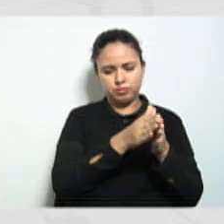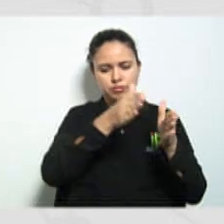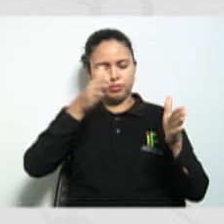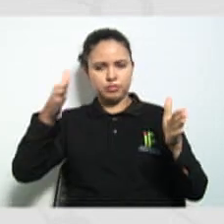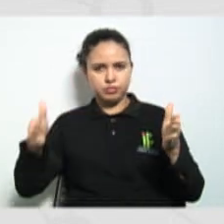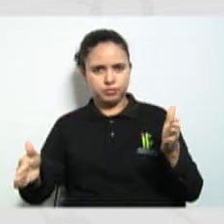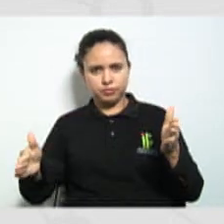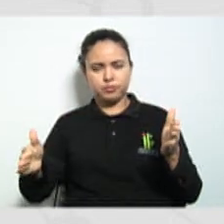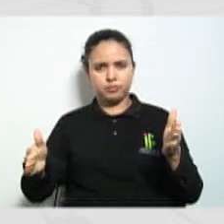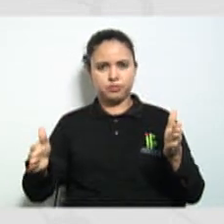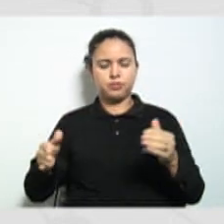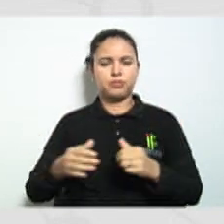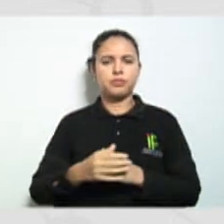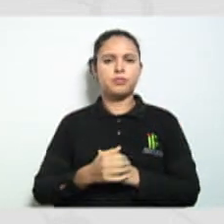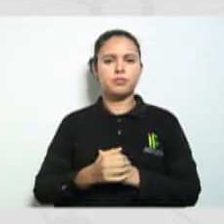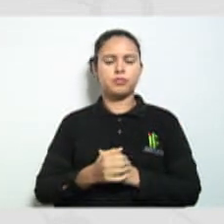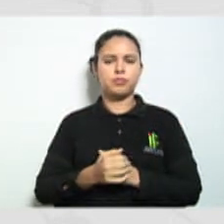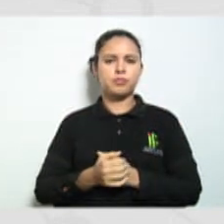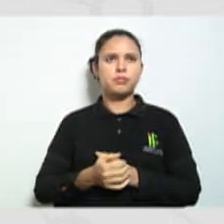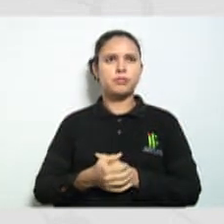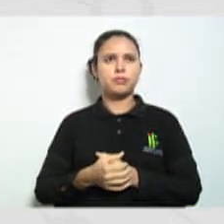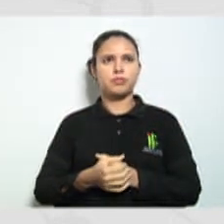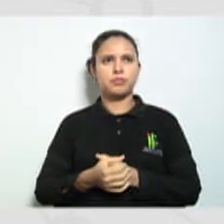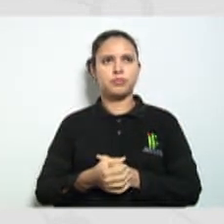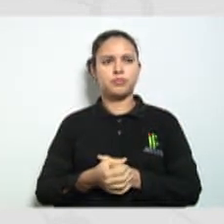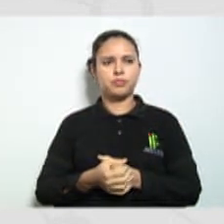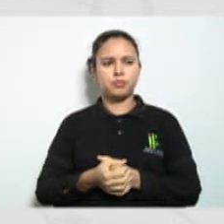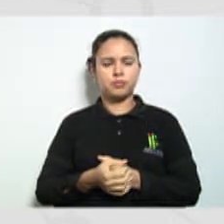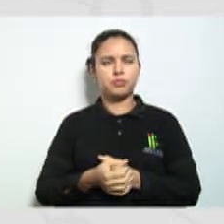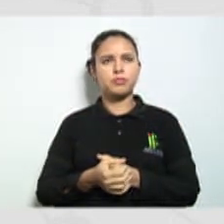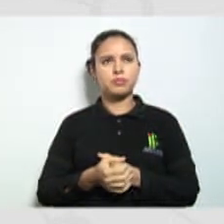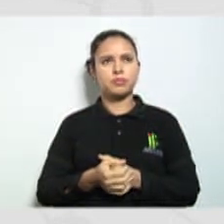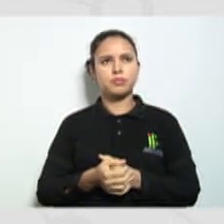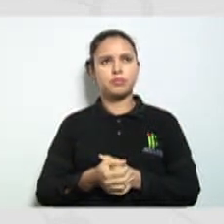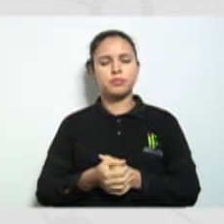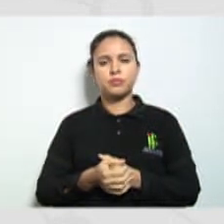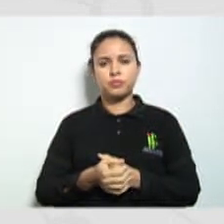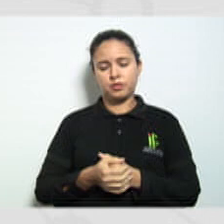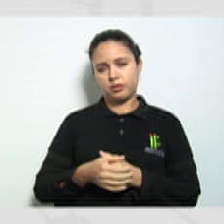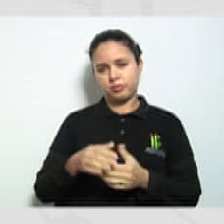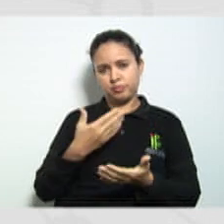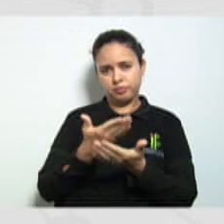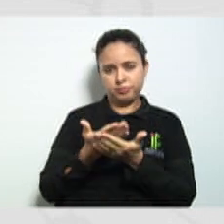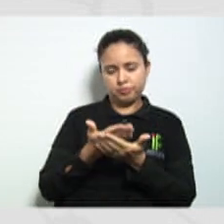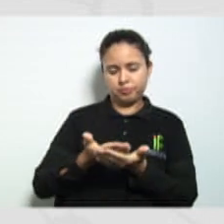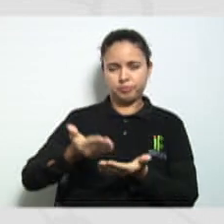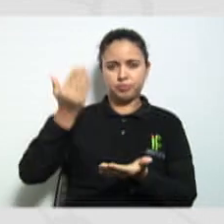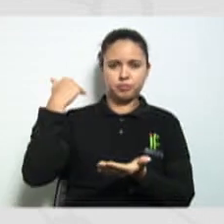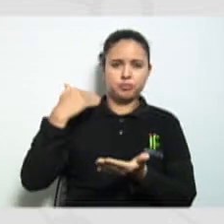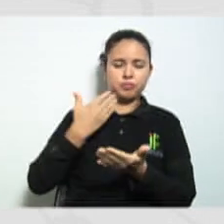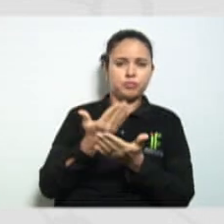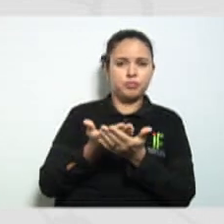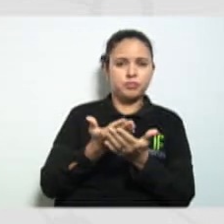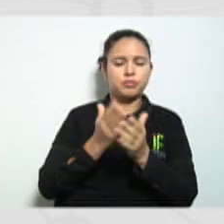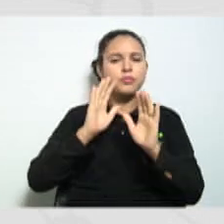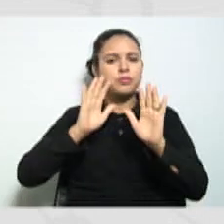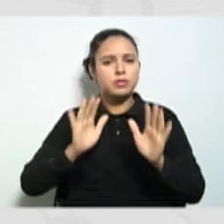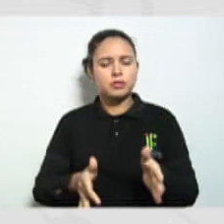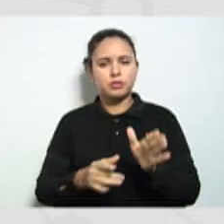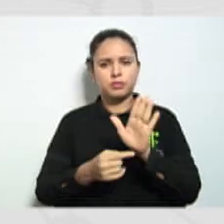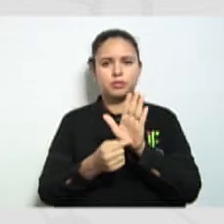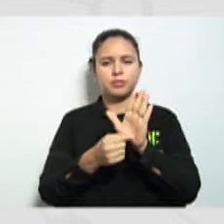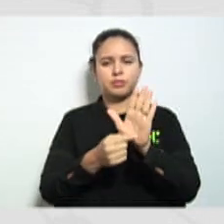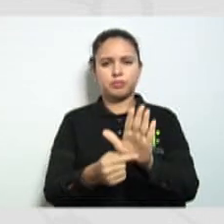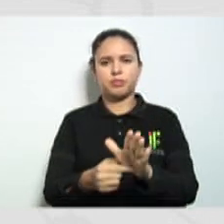ato cooperativo e não cooperativo. Ok. Na aula anterior, nós já estudamos um pouquinho sobre a demonstração de sobras e